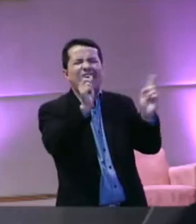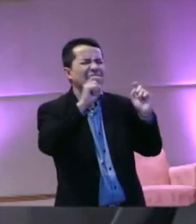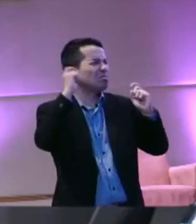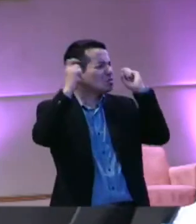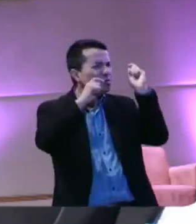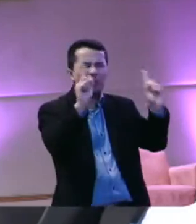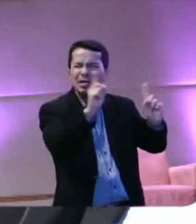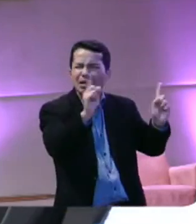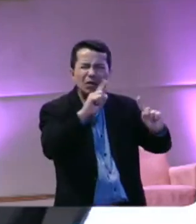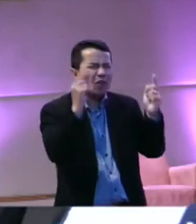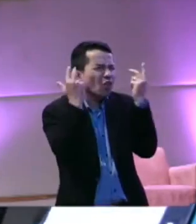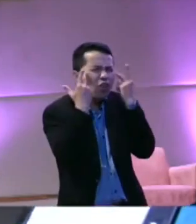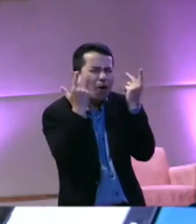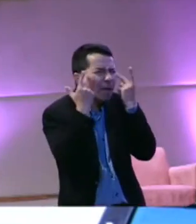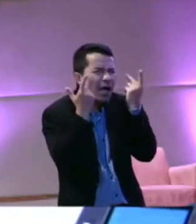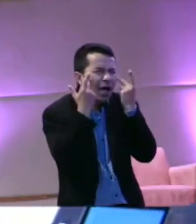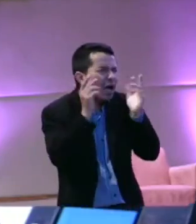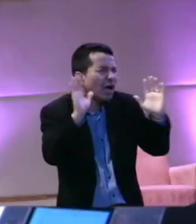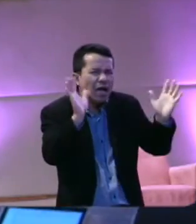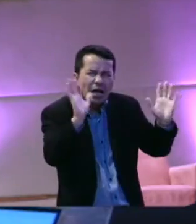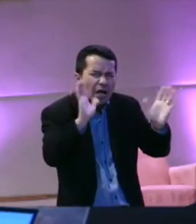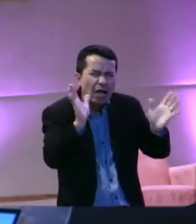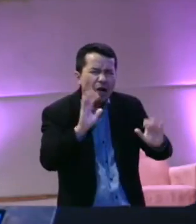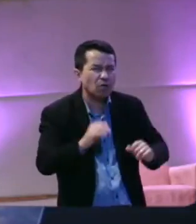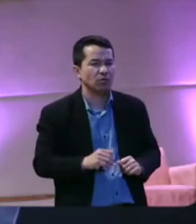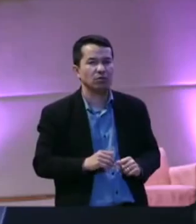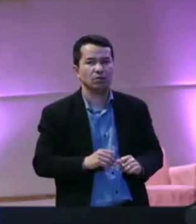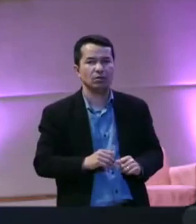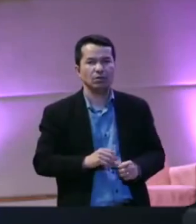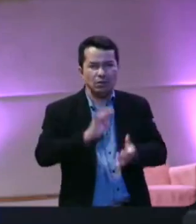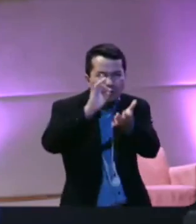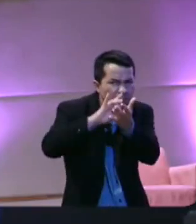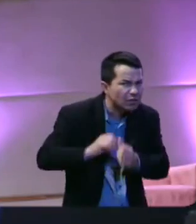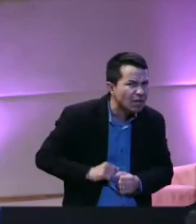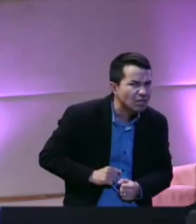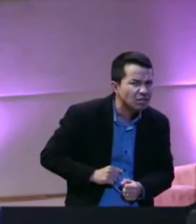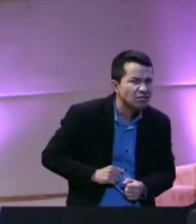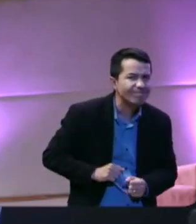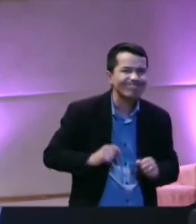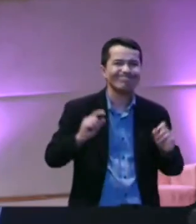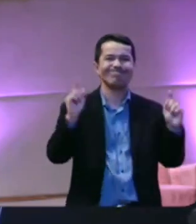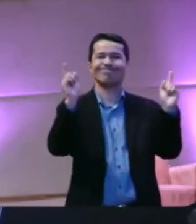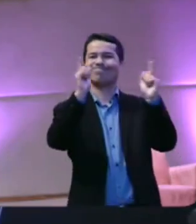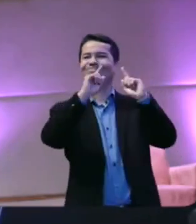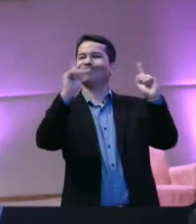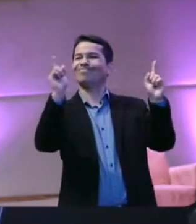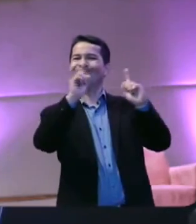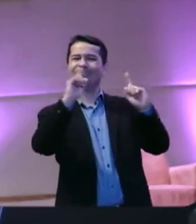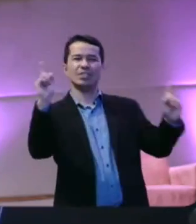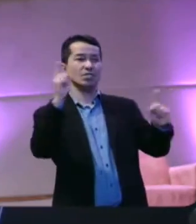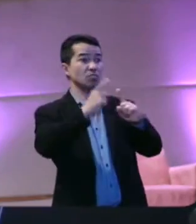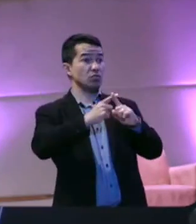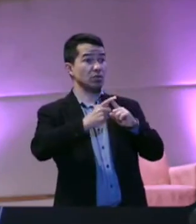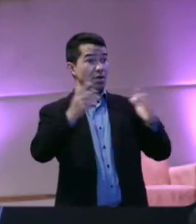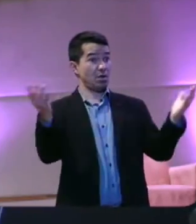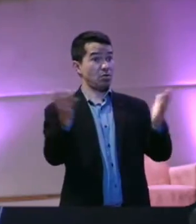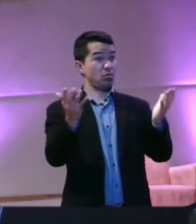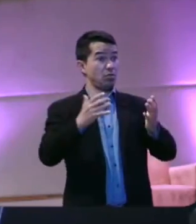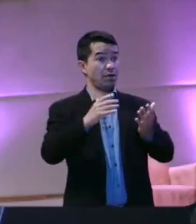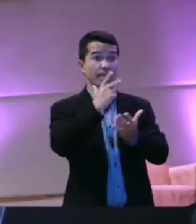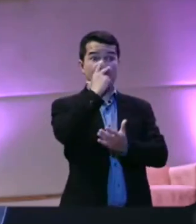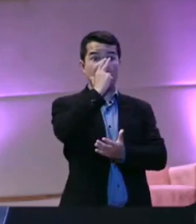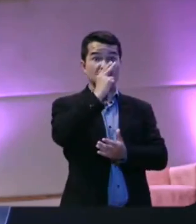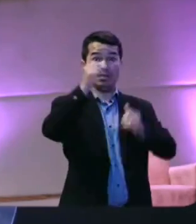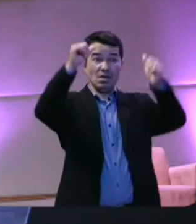vem, ela vem muito paralela com esse tipo de apostasia. E as pessoas fecham o seu